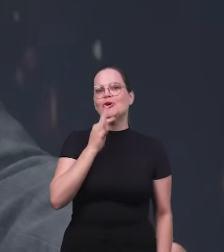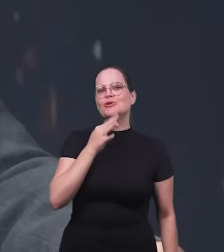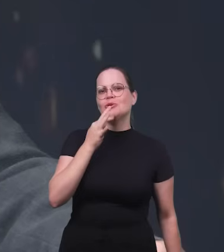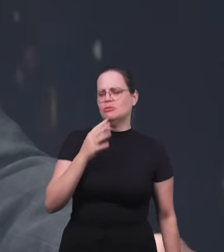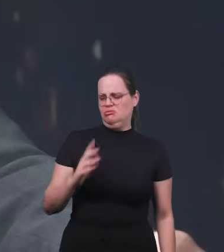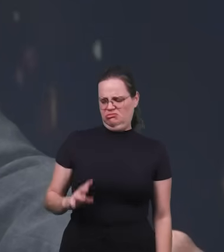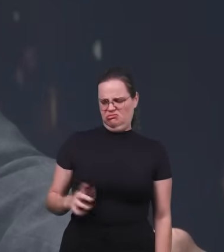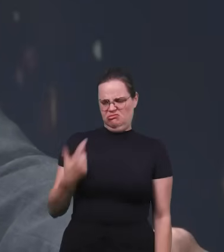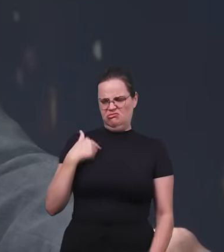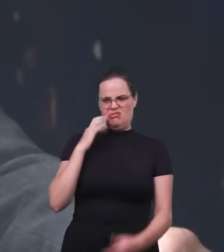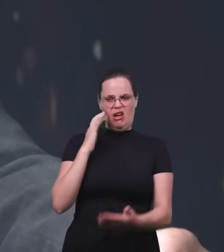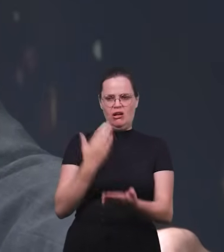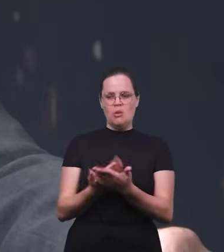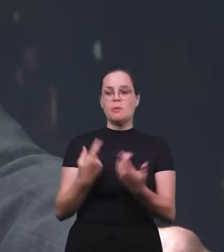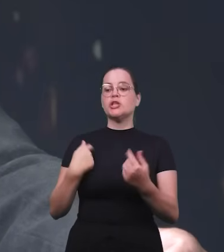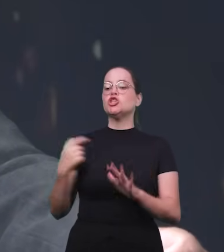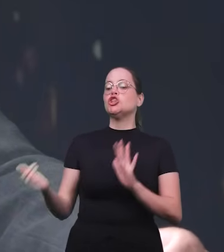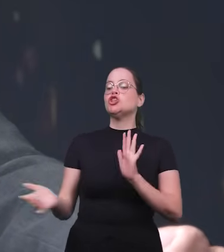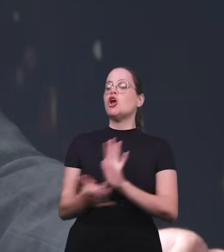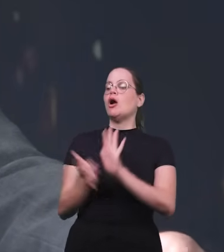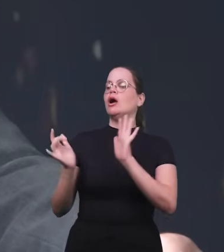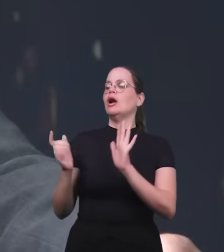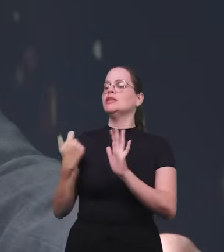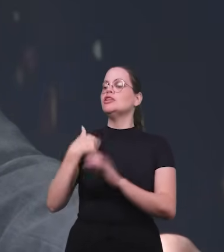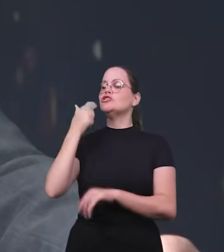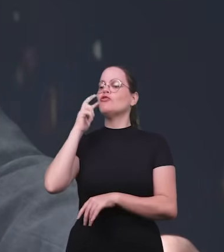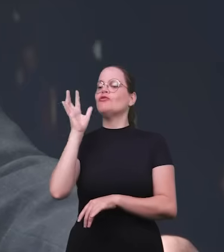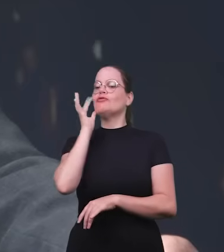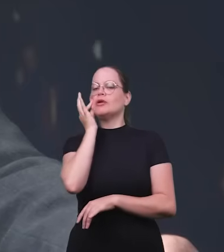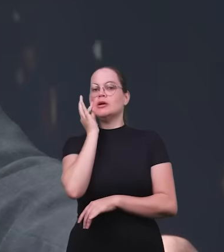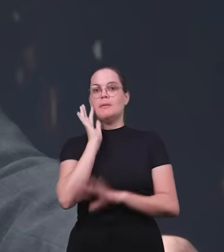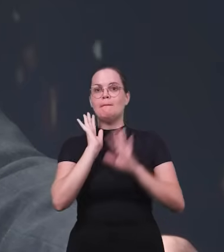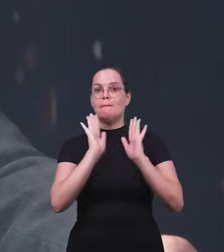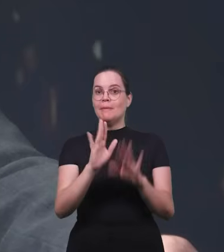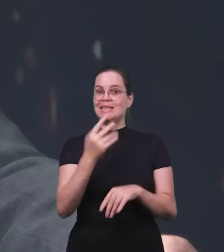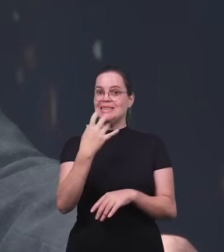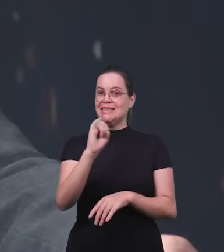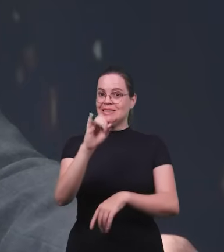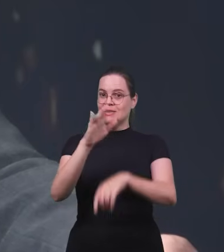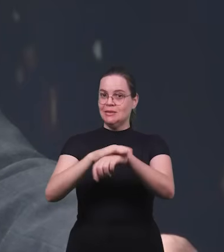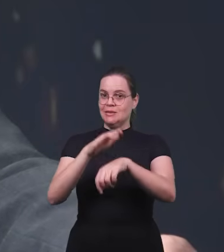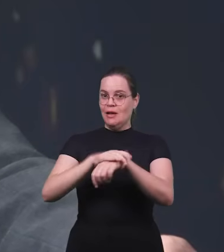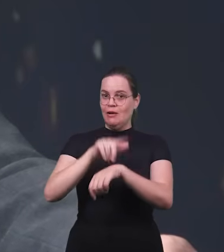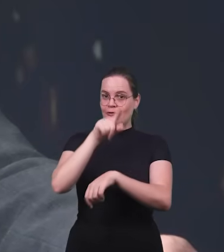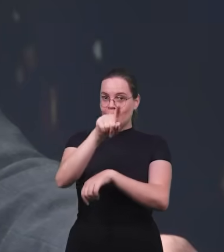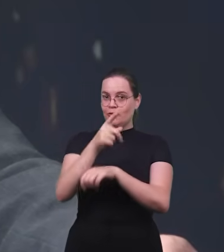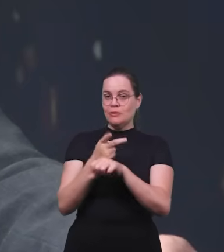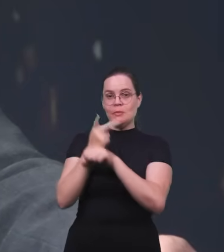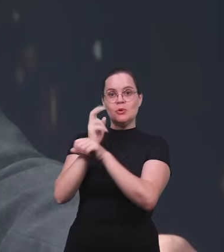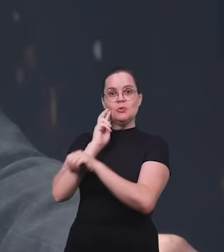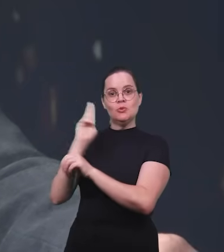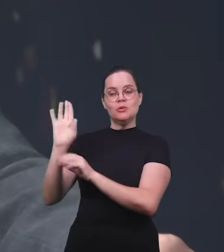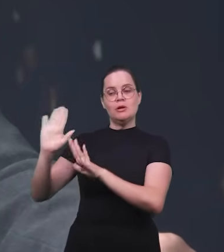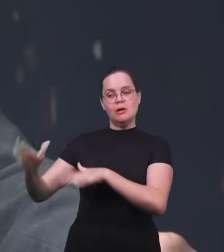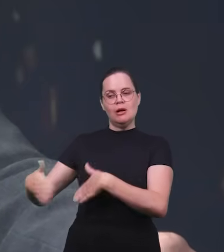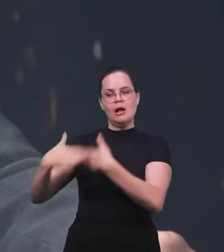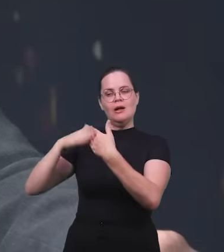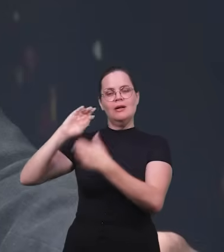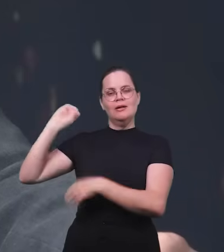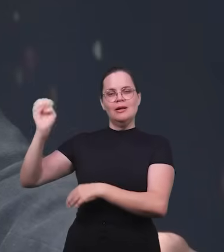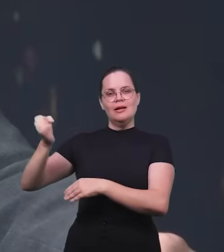não encostar, se eu não ver, não. Mas quando você busca o Senhor e o Senhor te mostra, te revela esse